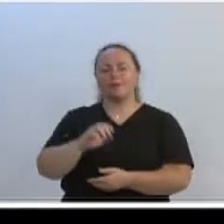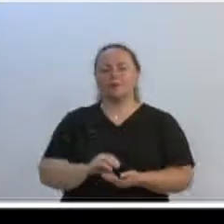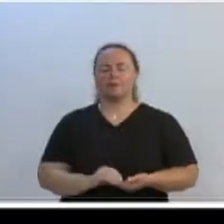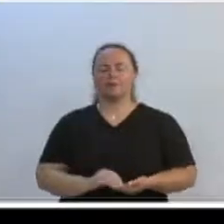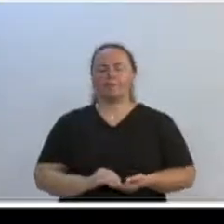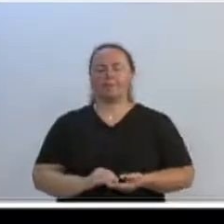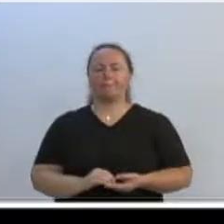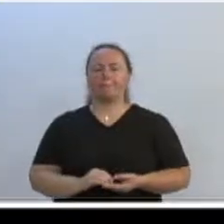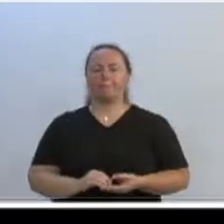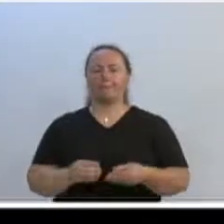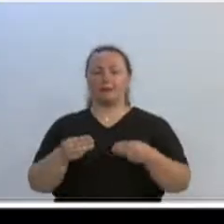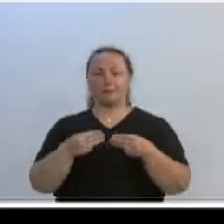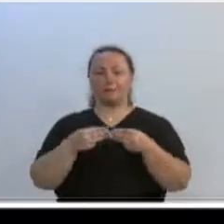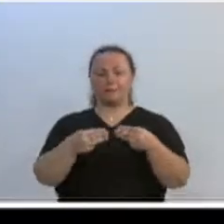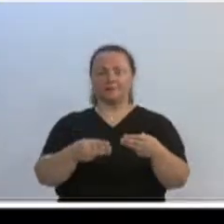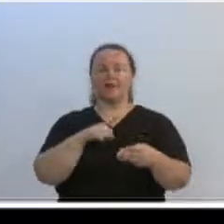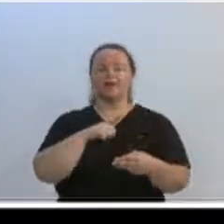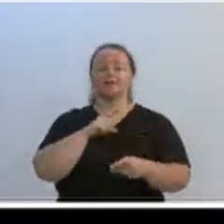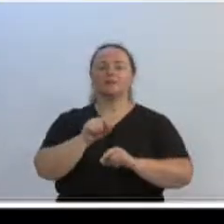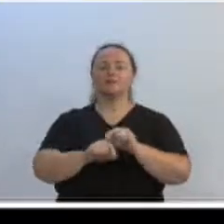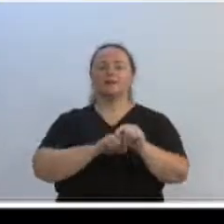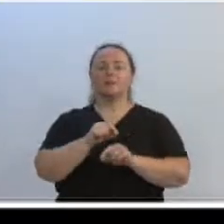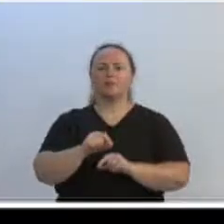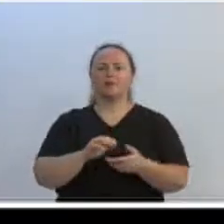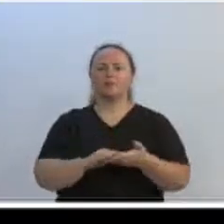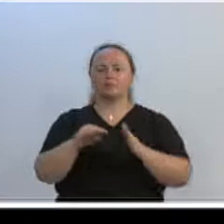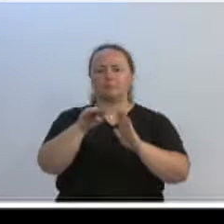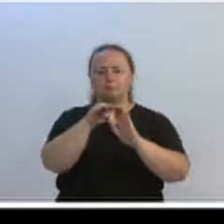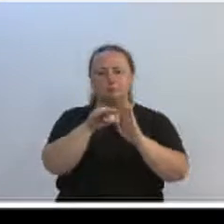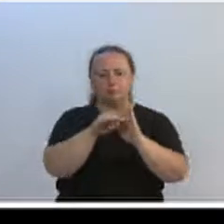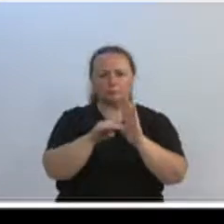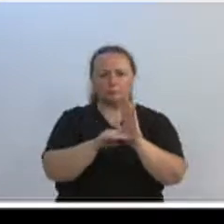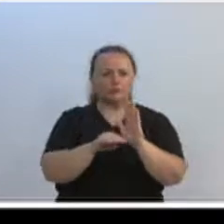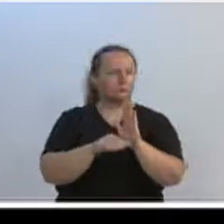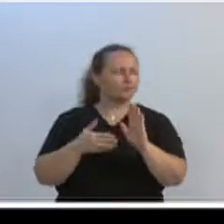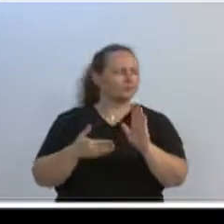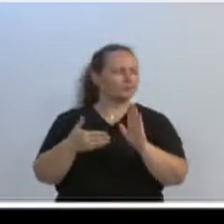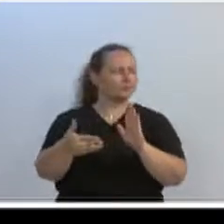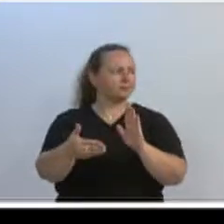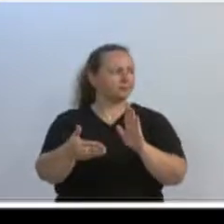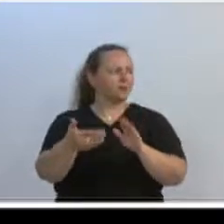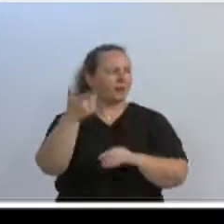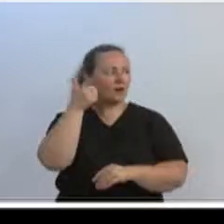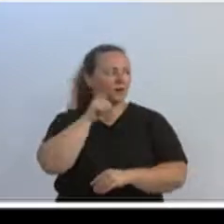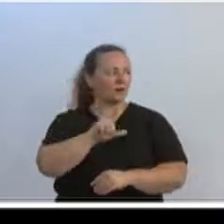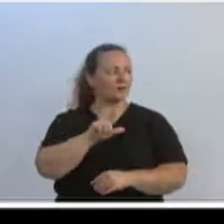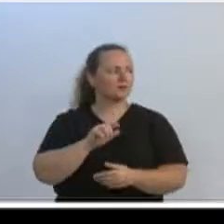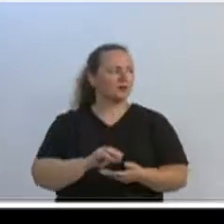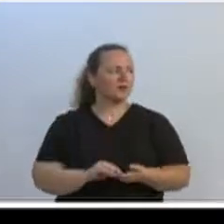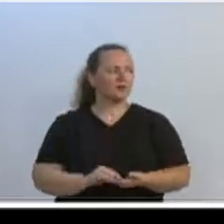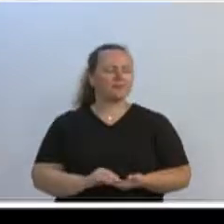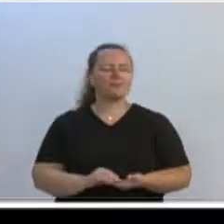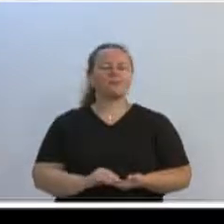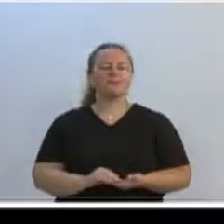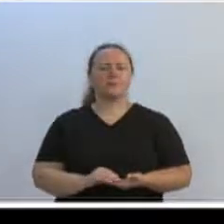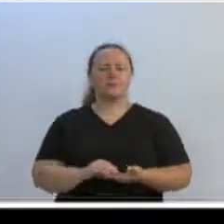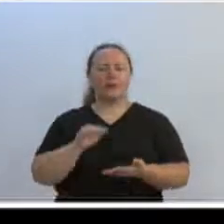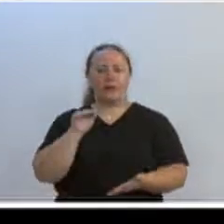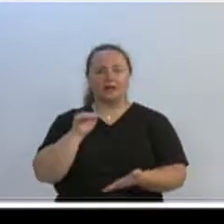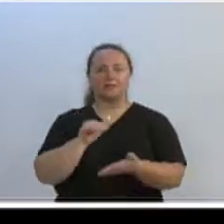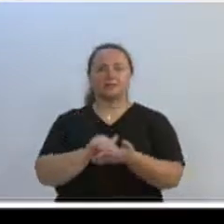abriu inscrição para o programa cartão reforma programa que dera as famílias carentes até nove mil reais